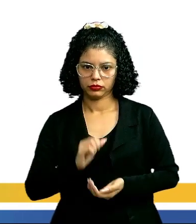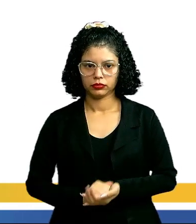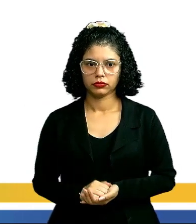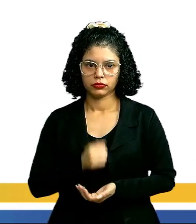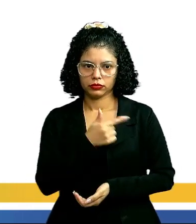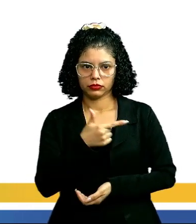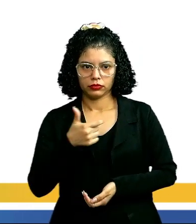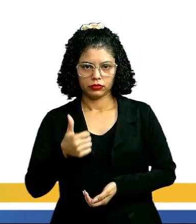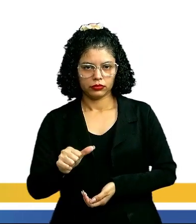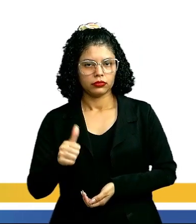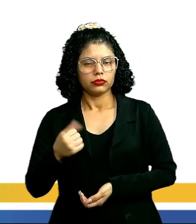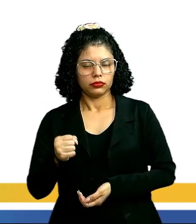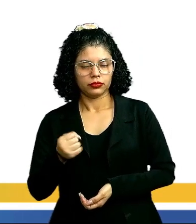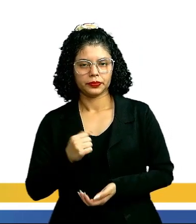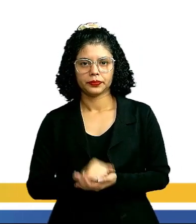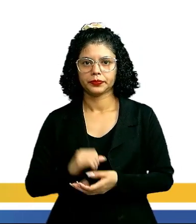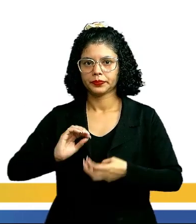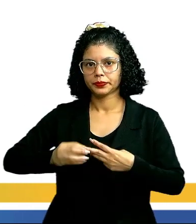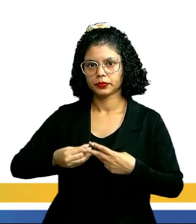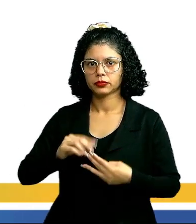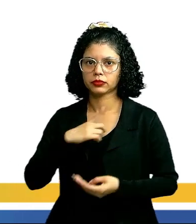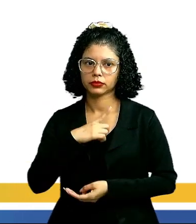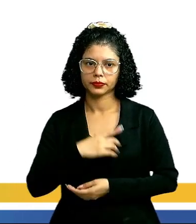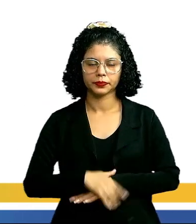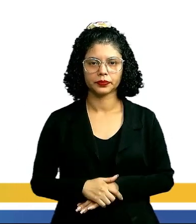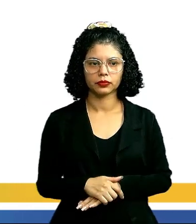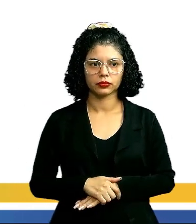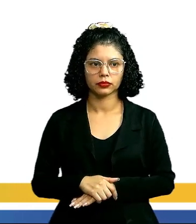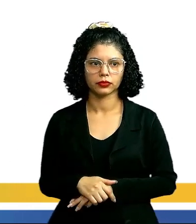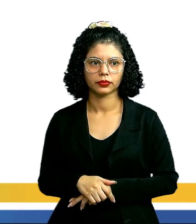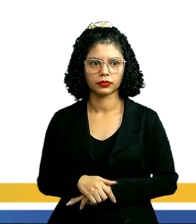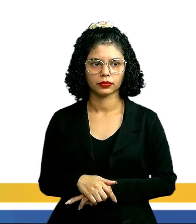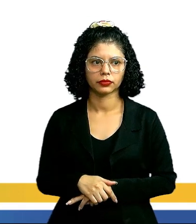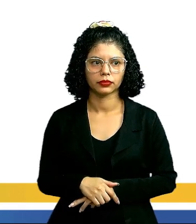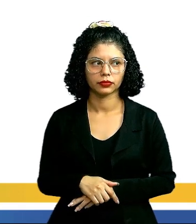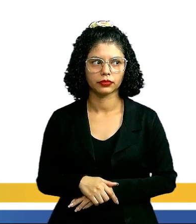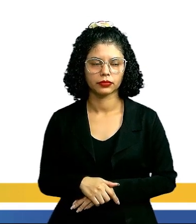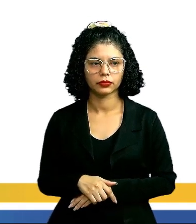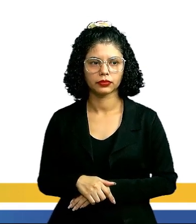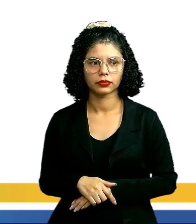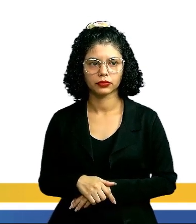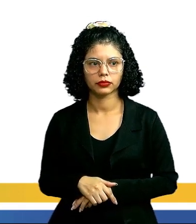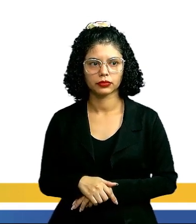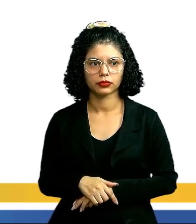nossas 218 tipos de células que temos. Vamos para mais um.